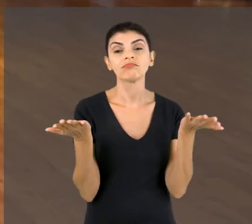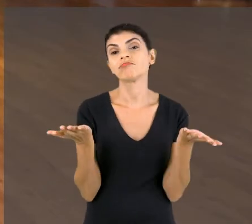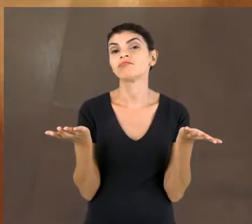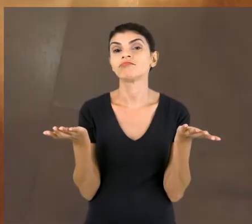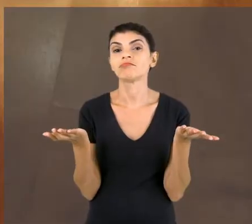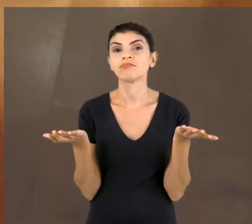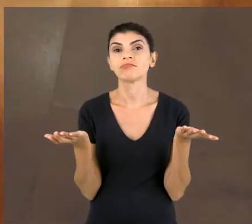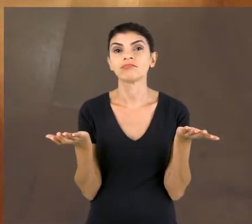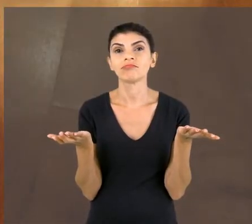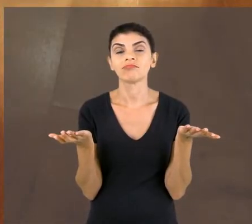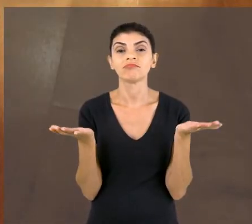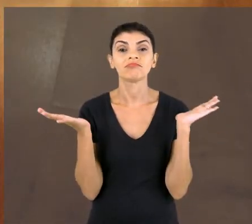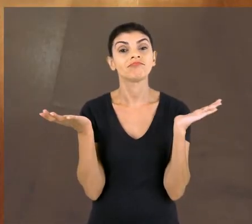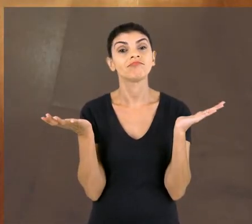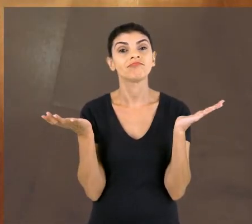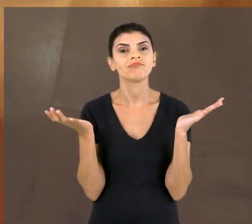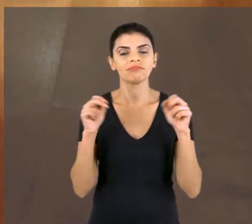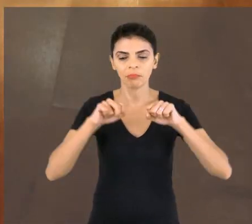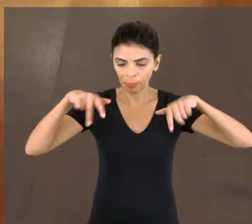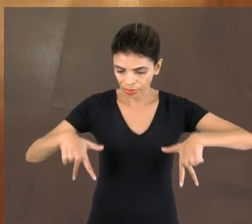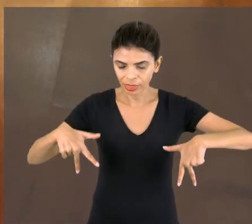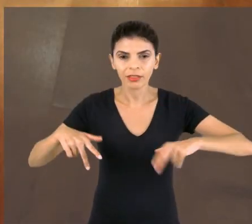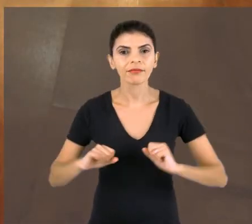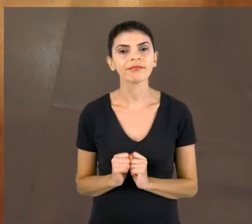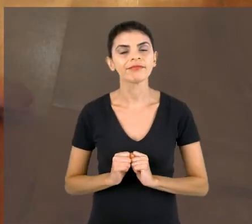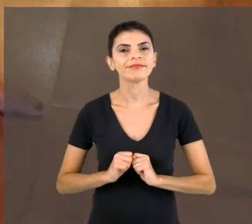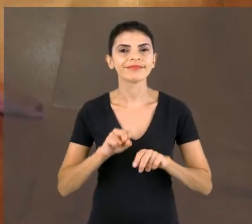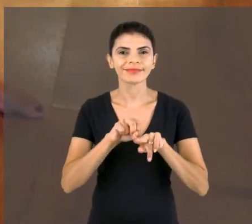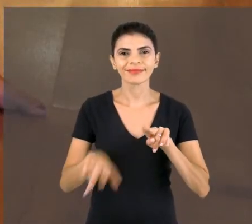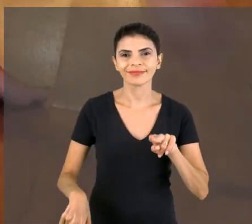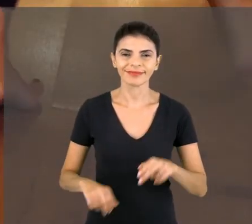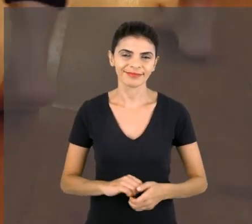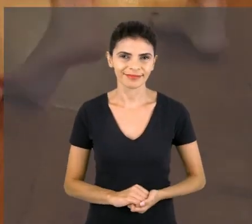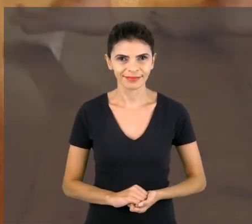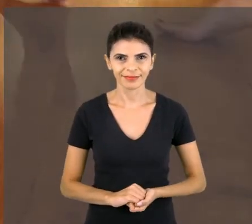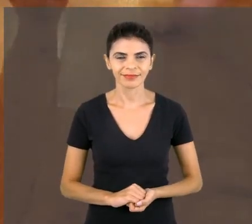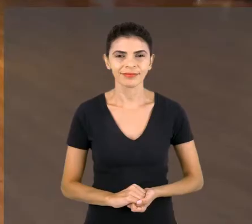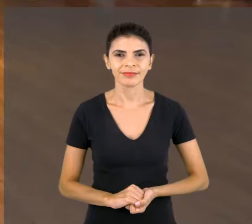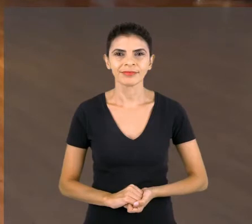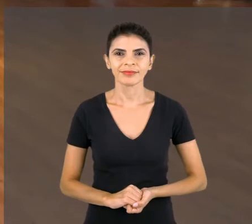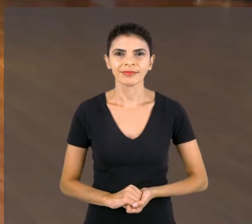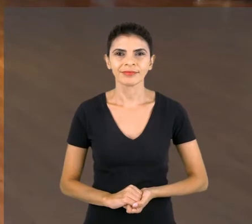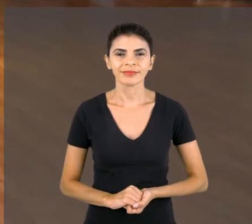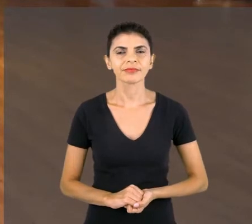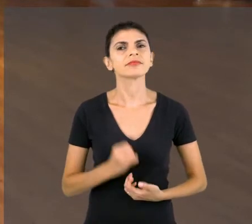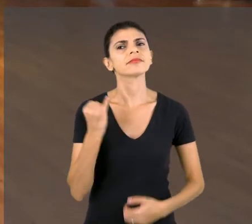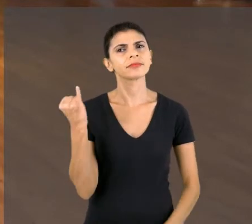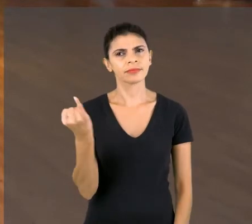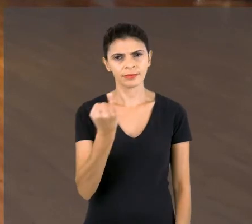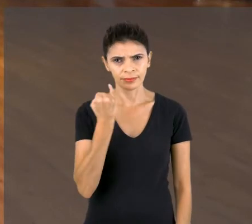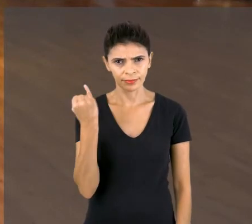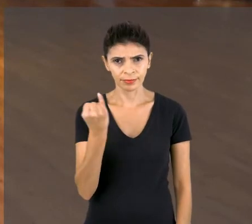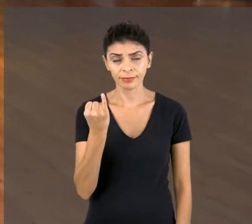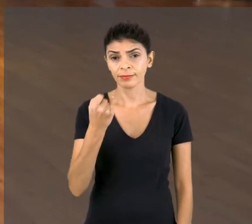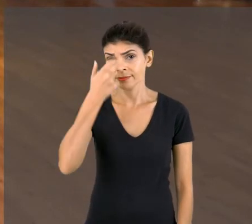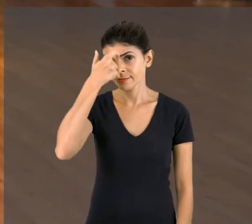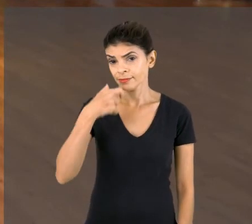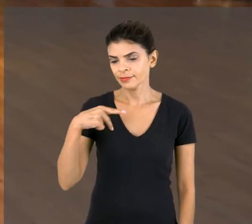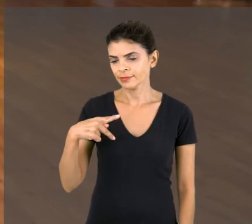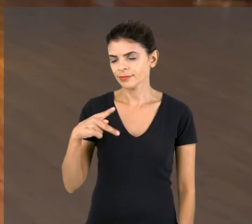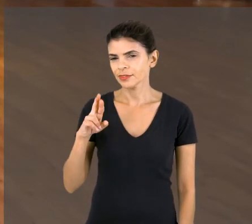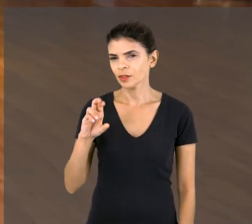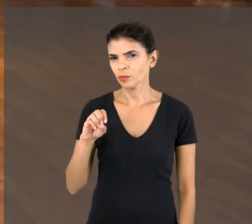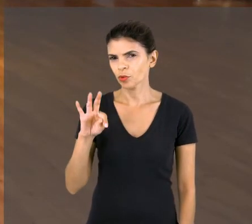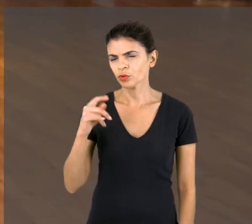mãos e a volante desce. Uma coisa muito importante que o portô